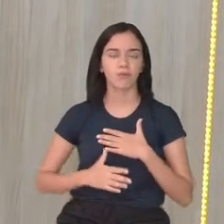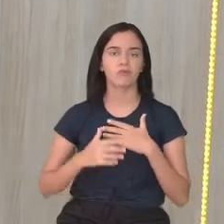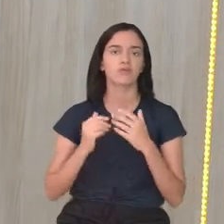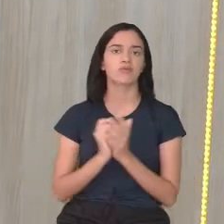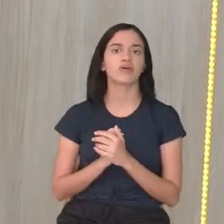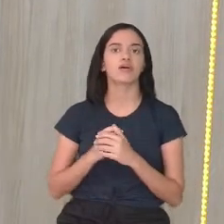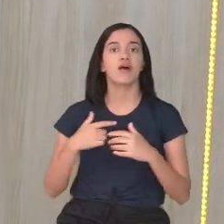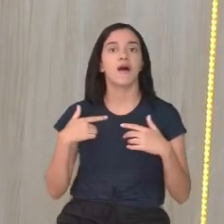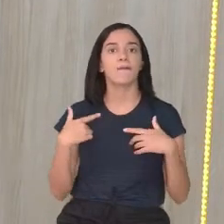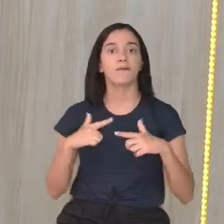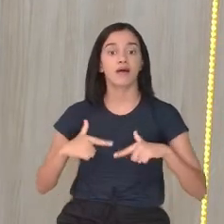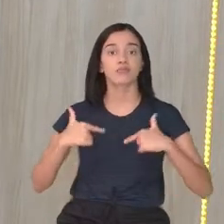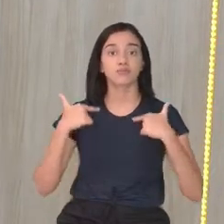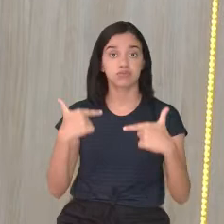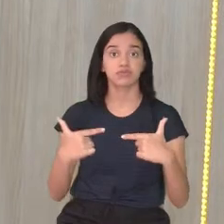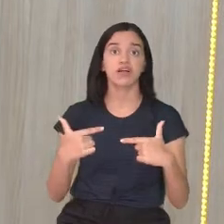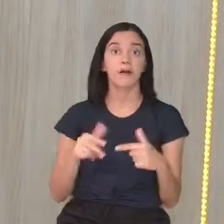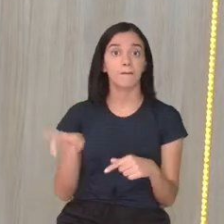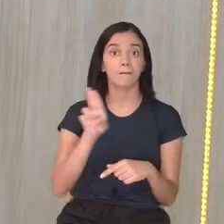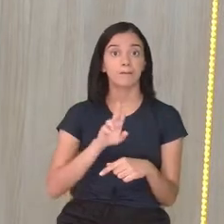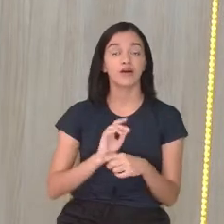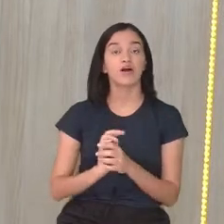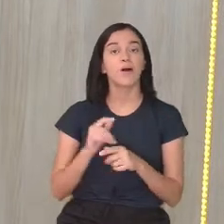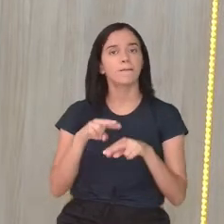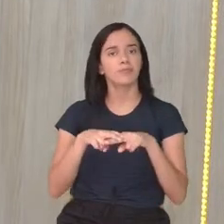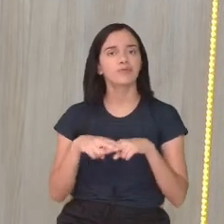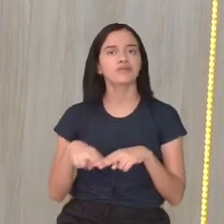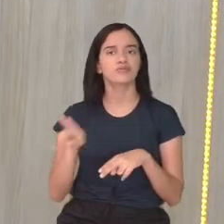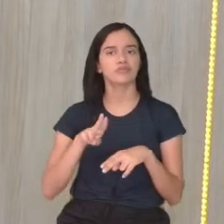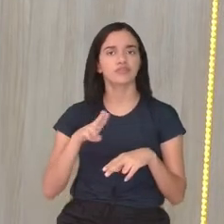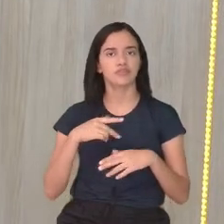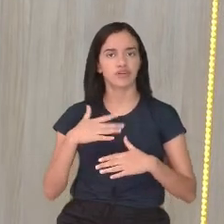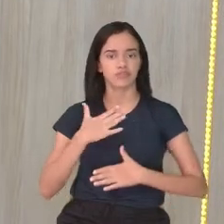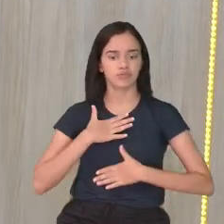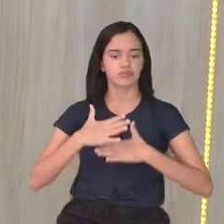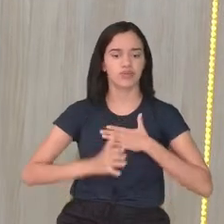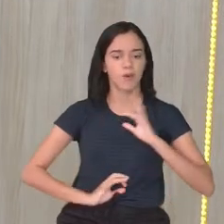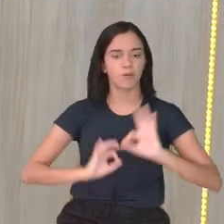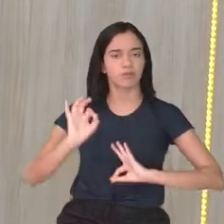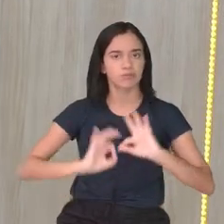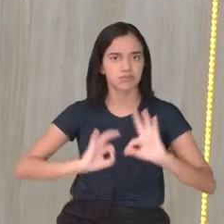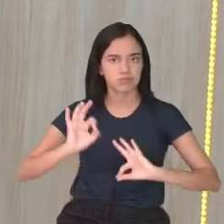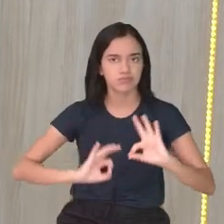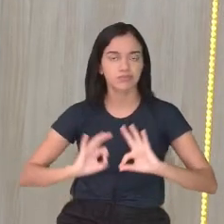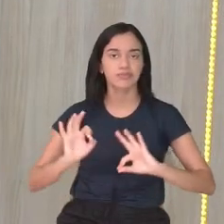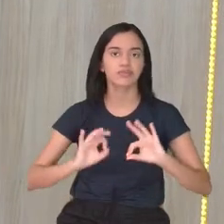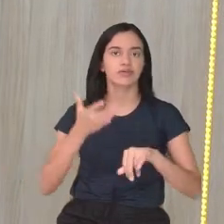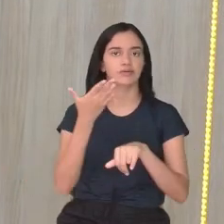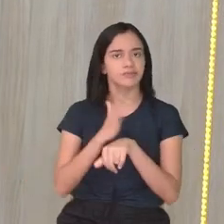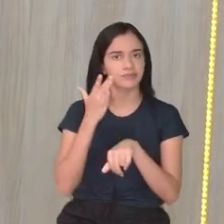E por isso que eles usavam essa preparação. É tanto que pessoas que não tinham